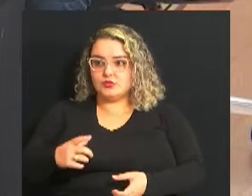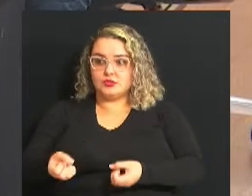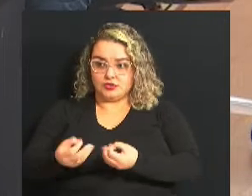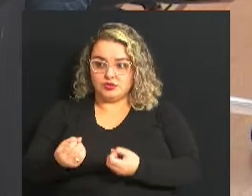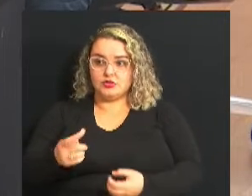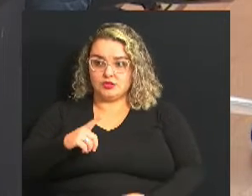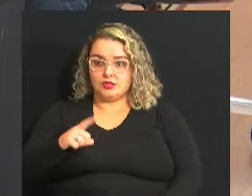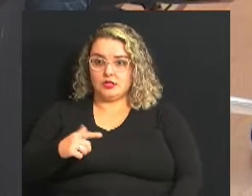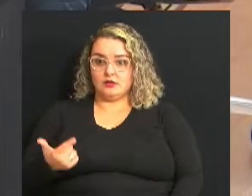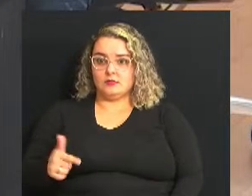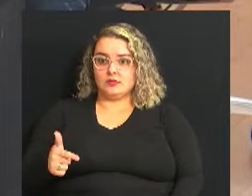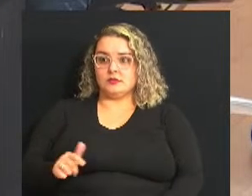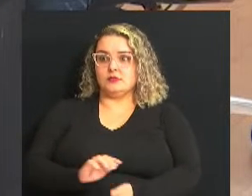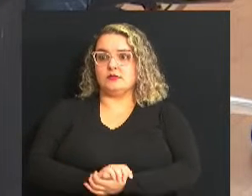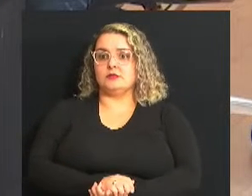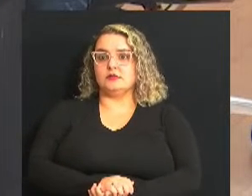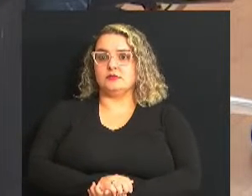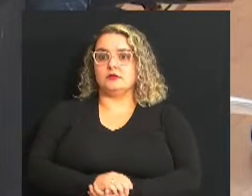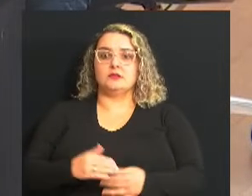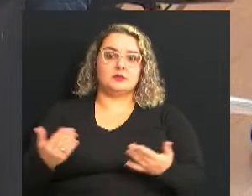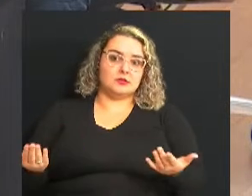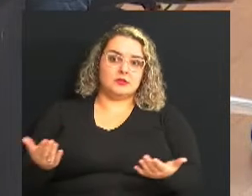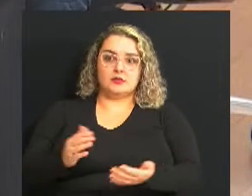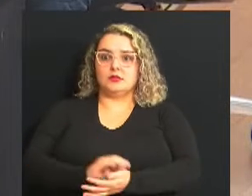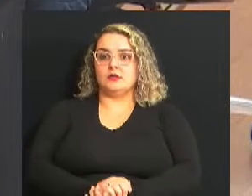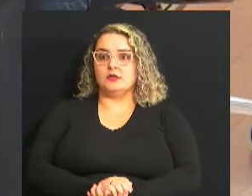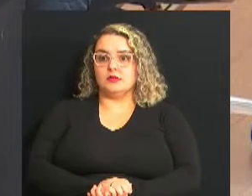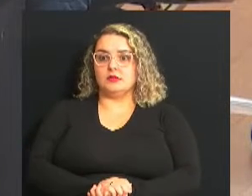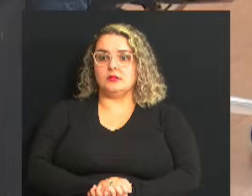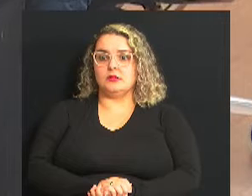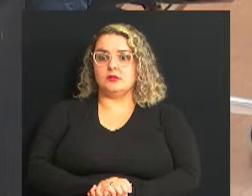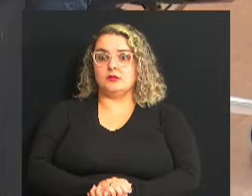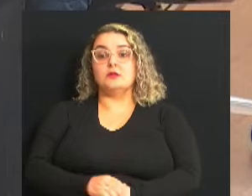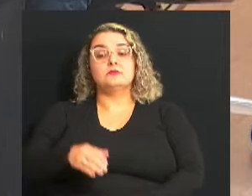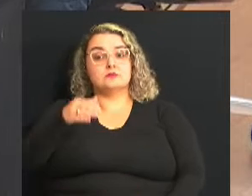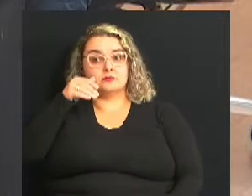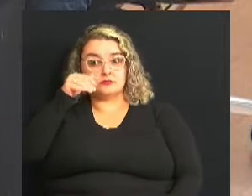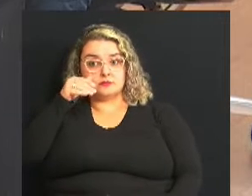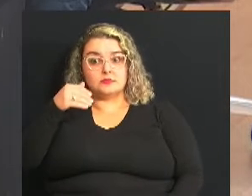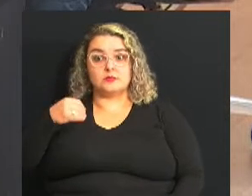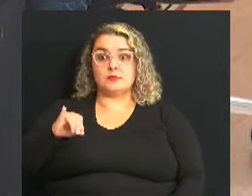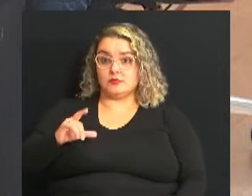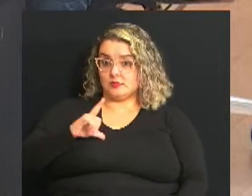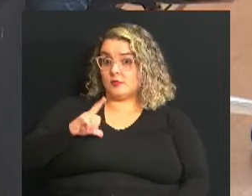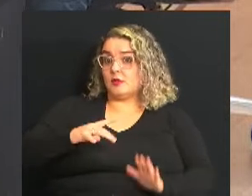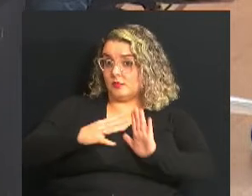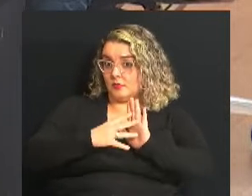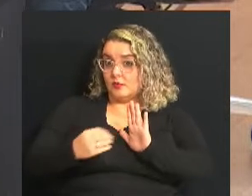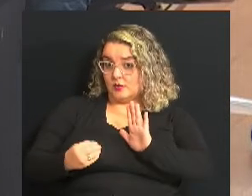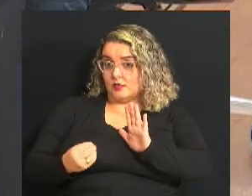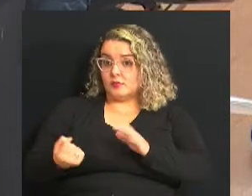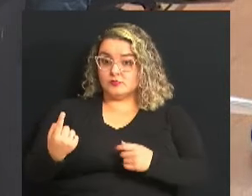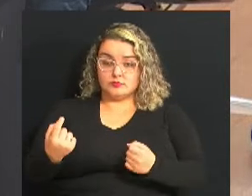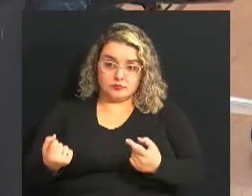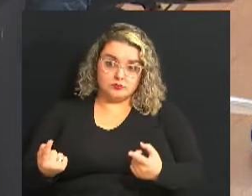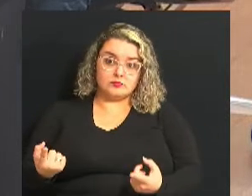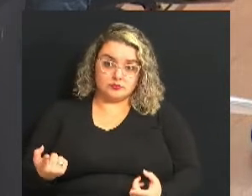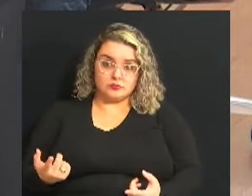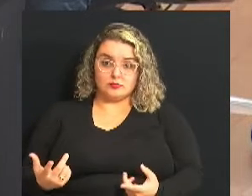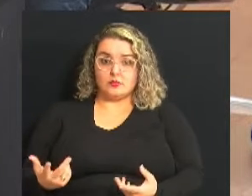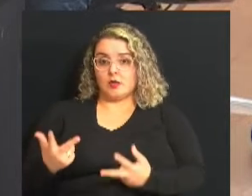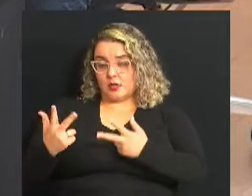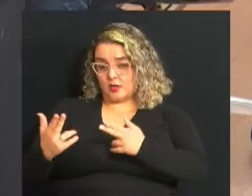tinha. E a nuvem, né? Curiosamente, nós temos o mesmo modelo de... Um dos nossos storages é o mesmo